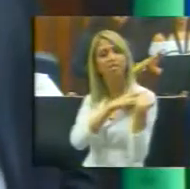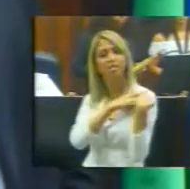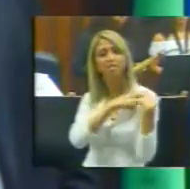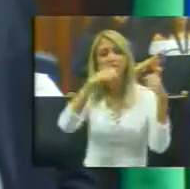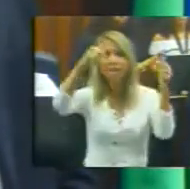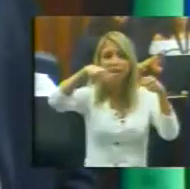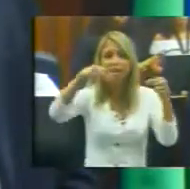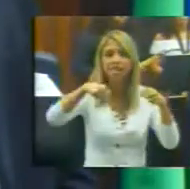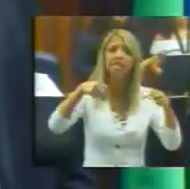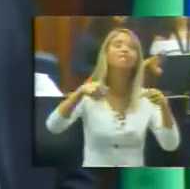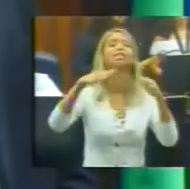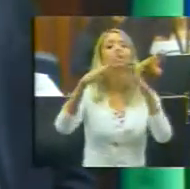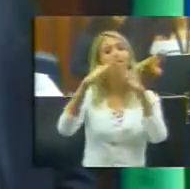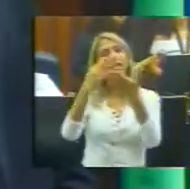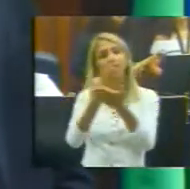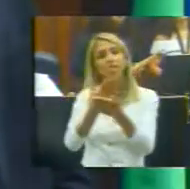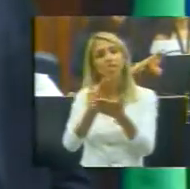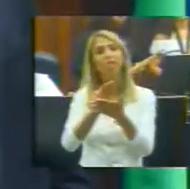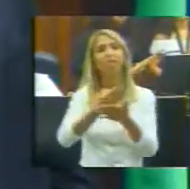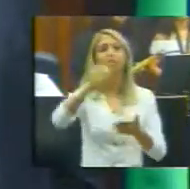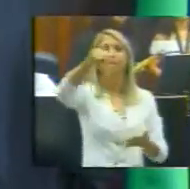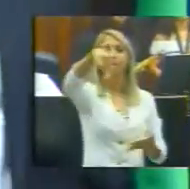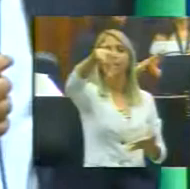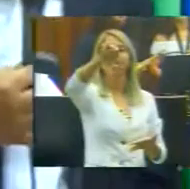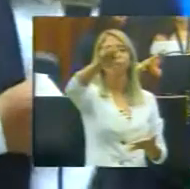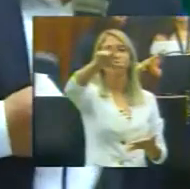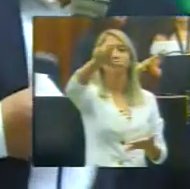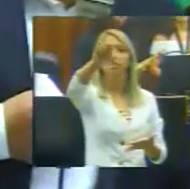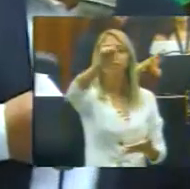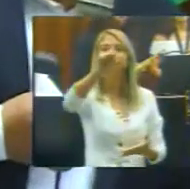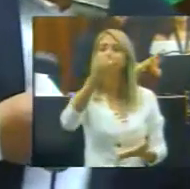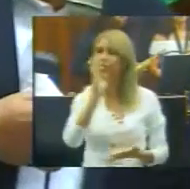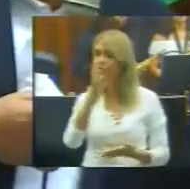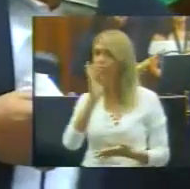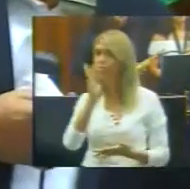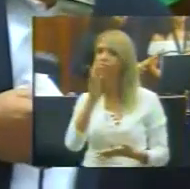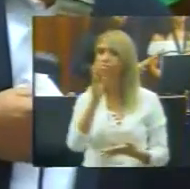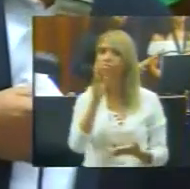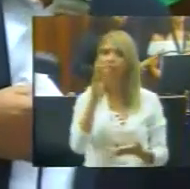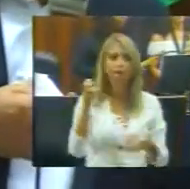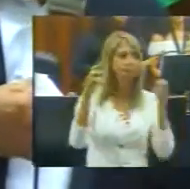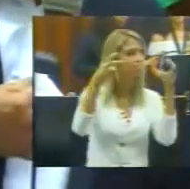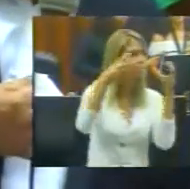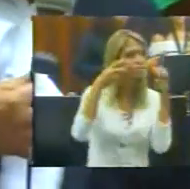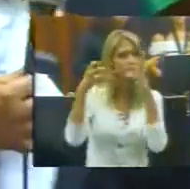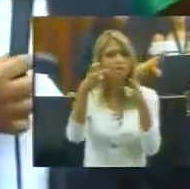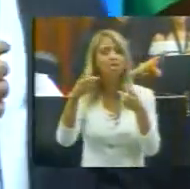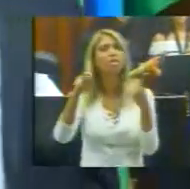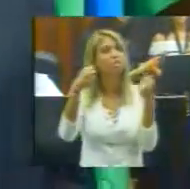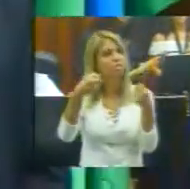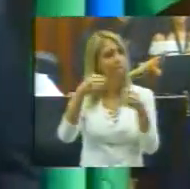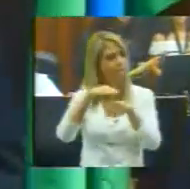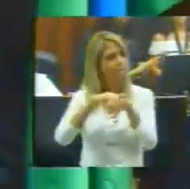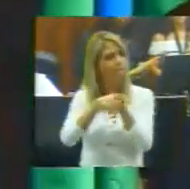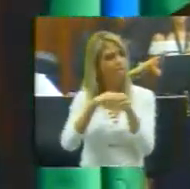Batista. Que bom vê-lo. Já puxei a orelha, viu, mãe? Puxei a orelha.